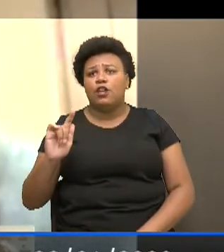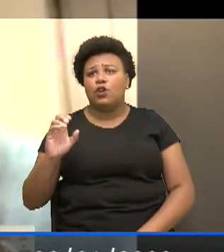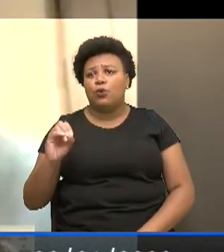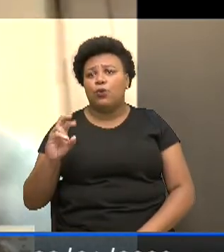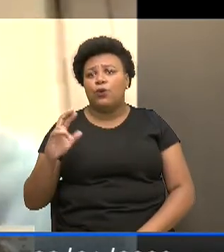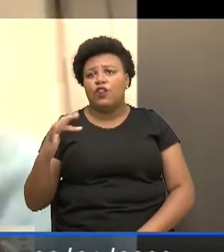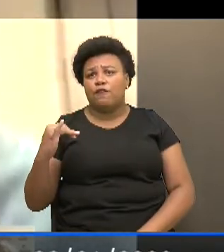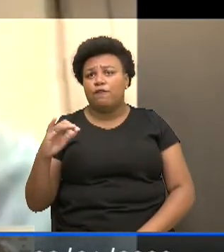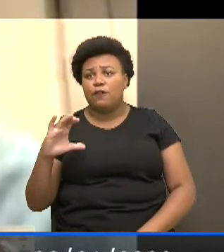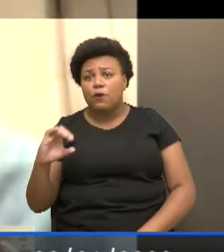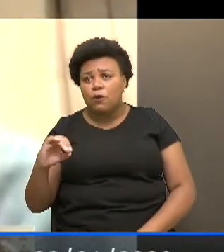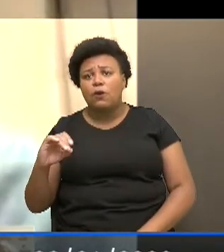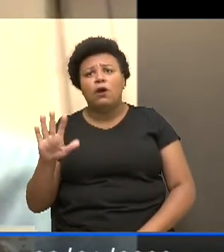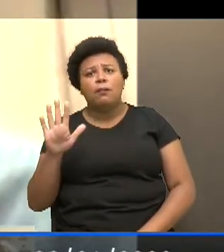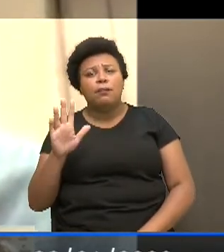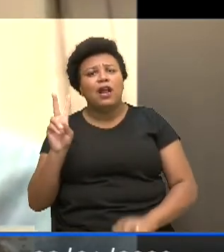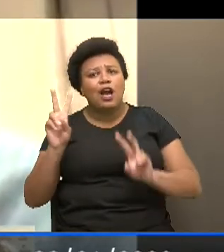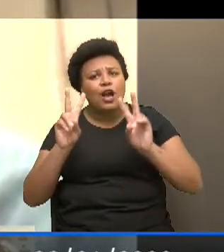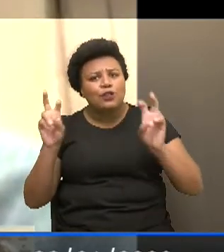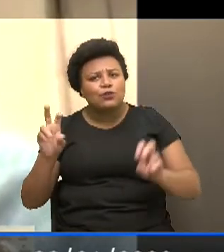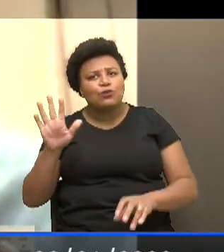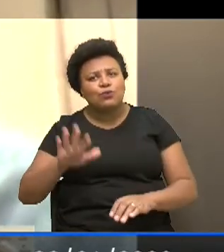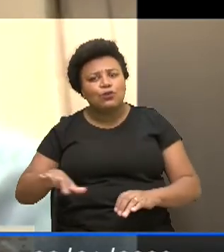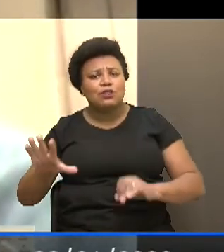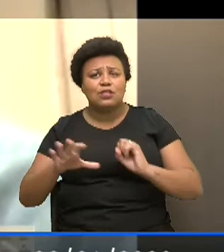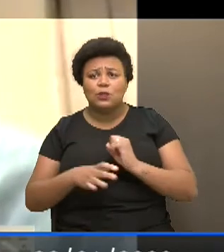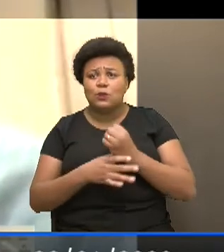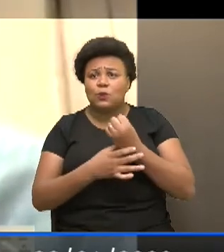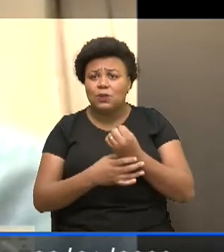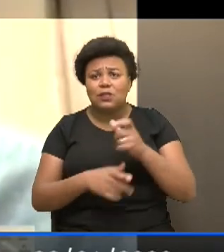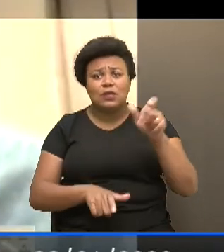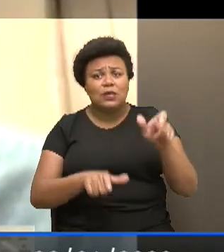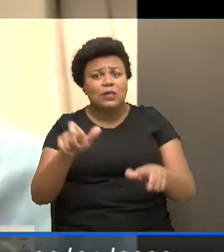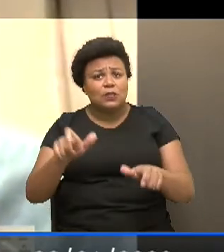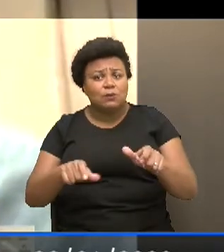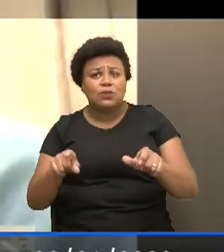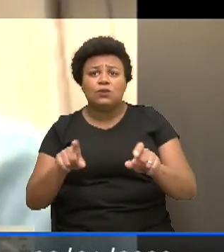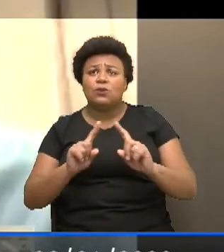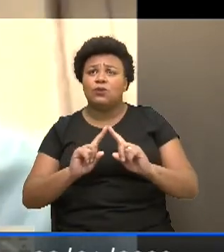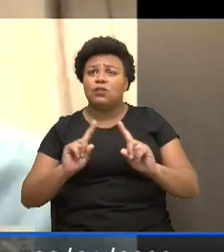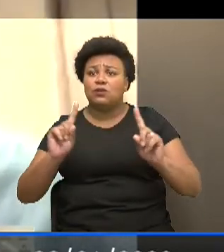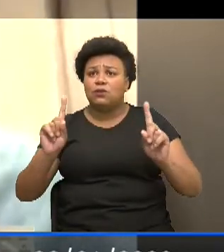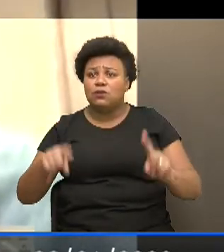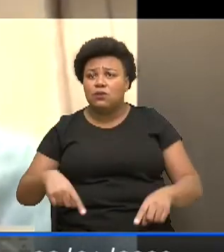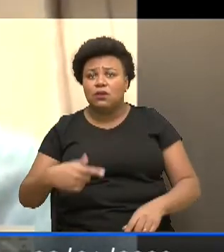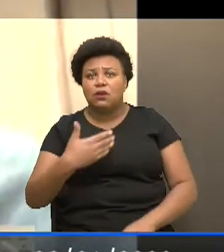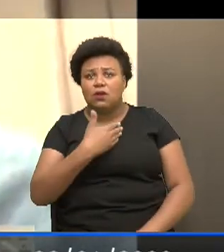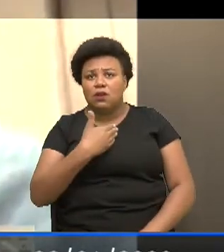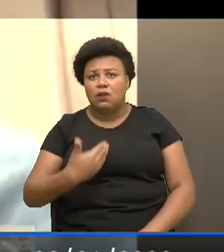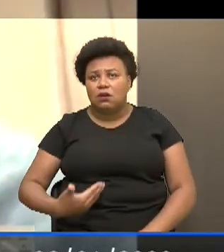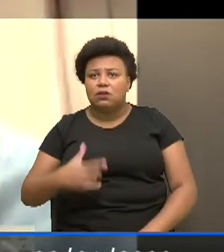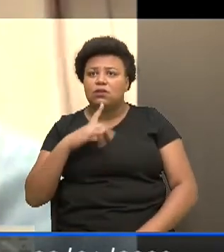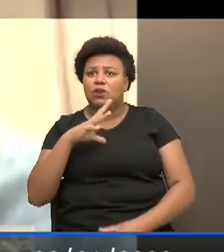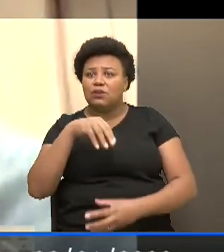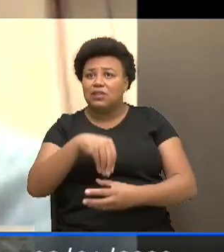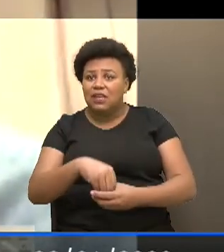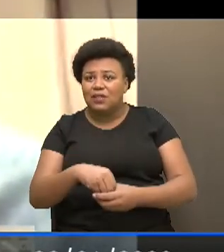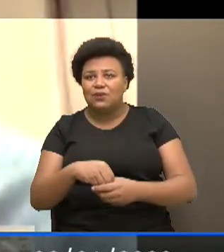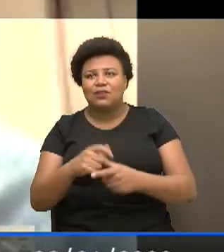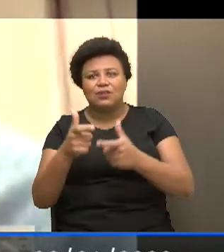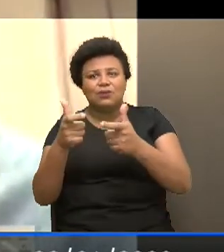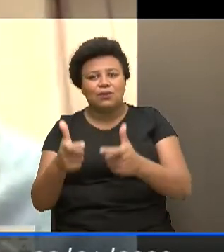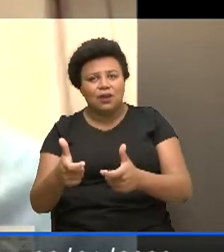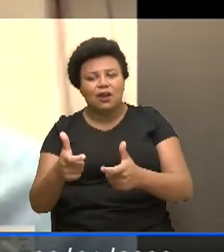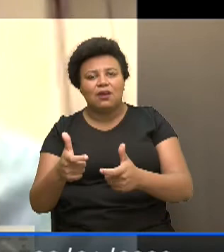abranger toda essa questão da segurança dos trabalhadores, dos servidores, públicos que estão dentro desses frigoríficos e que